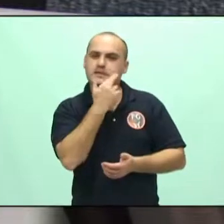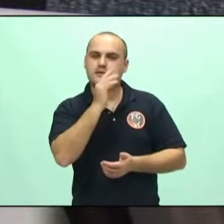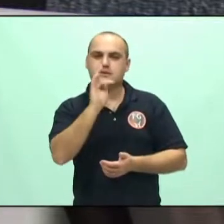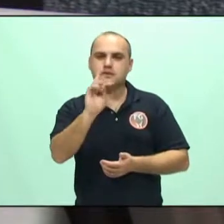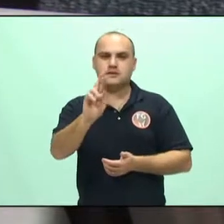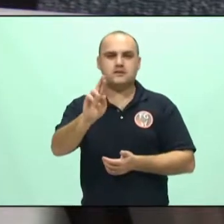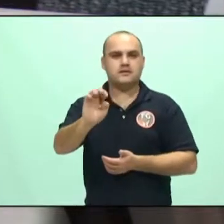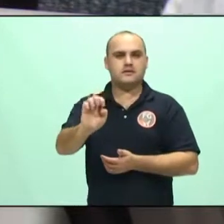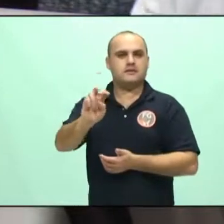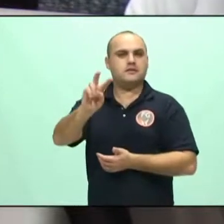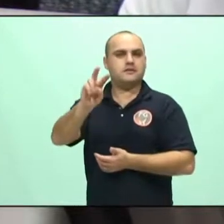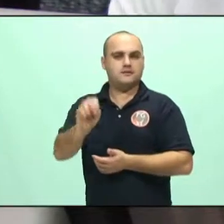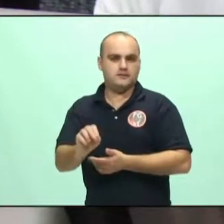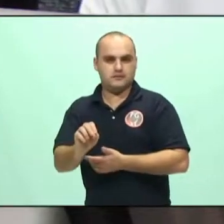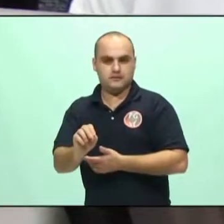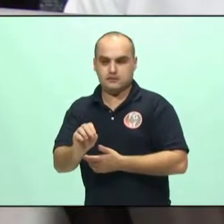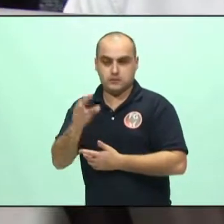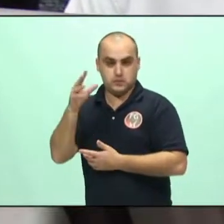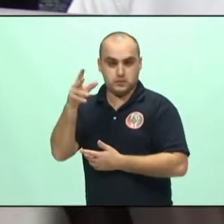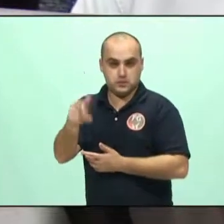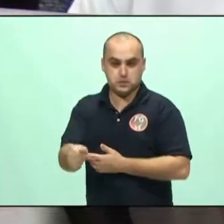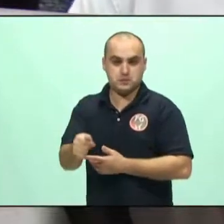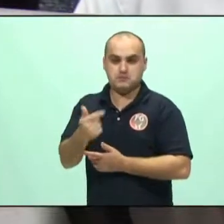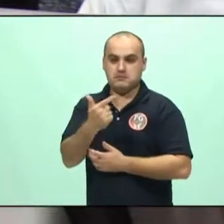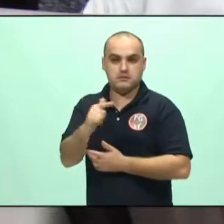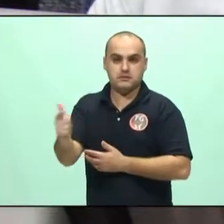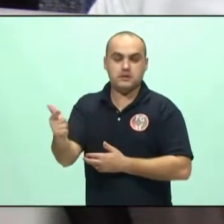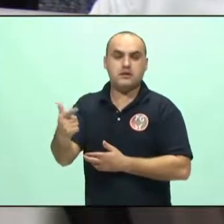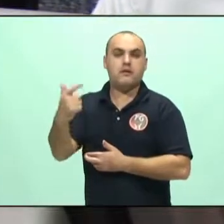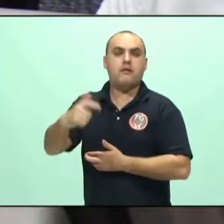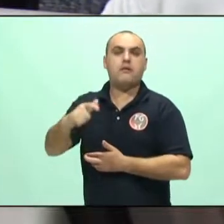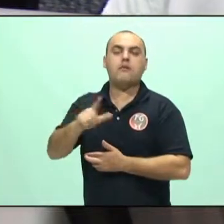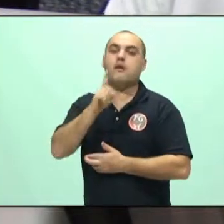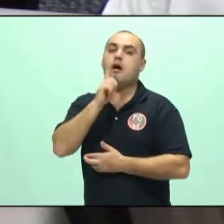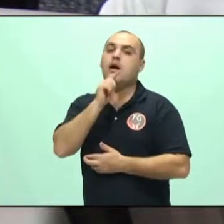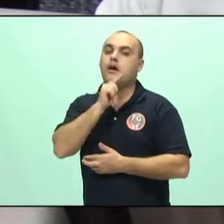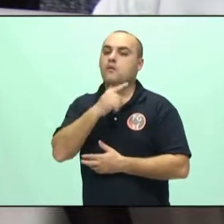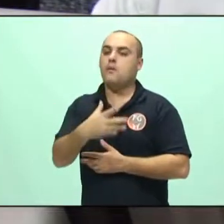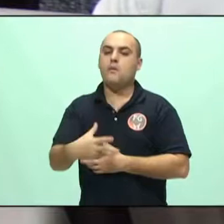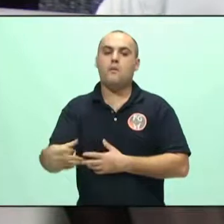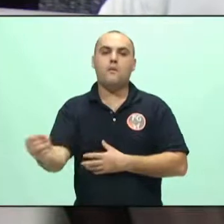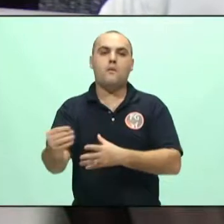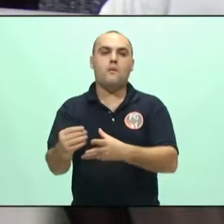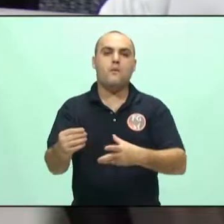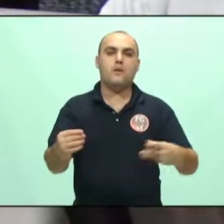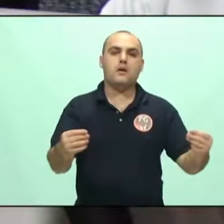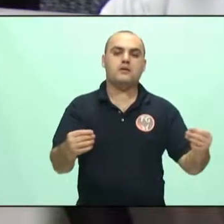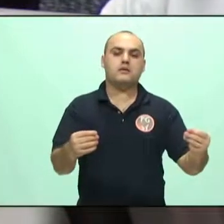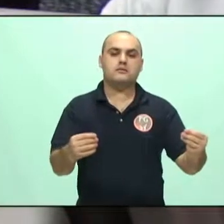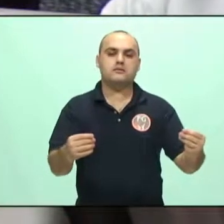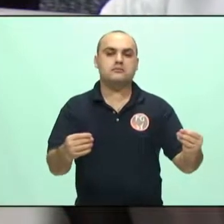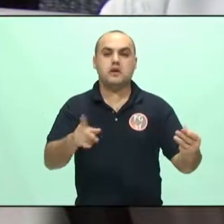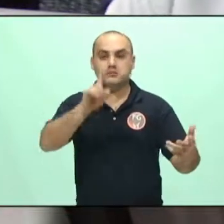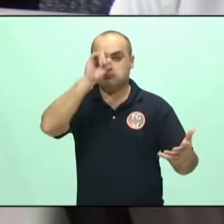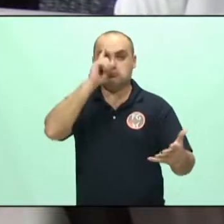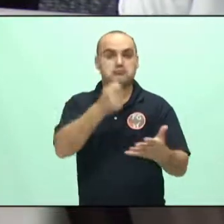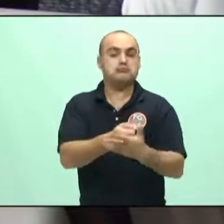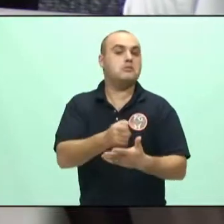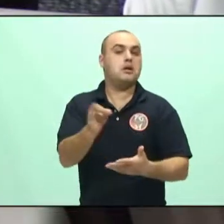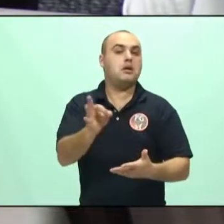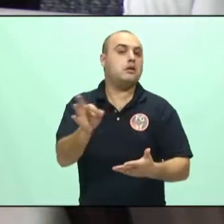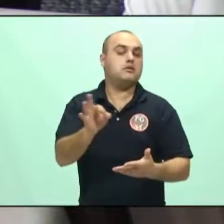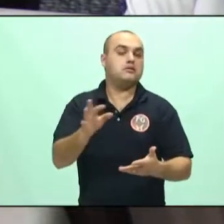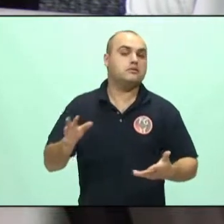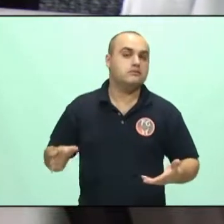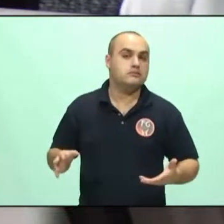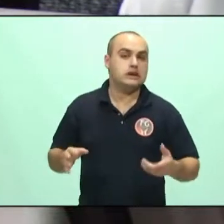do trevo da br-101 não tem escoamento naquele final ali ou vai ou volta e eles não decidiram ainda se